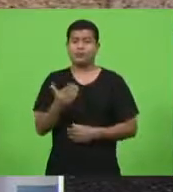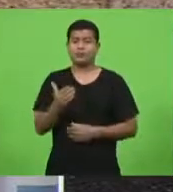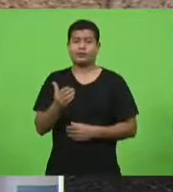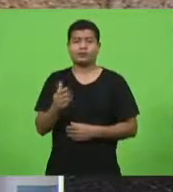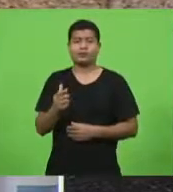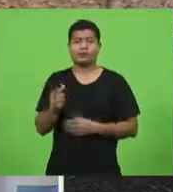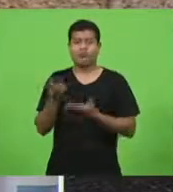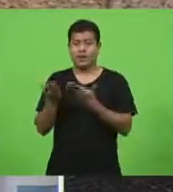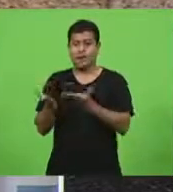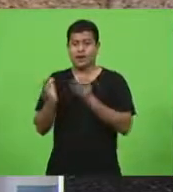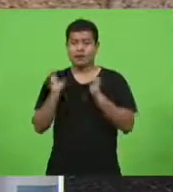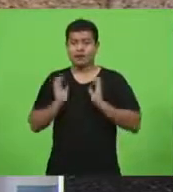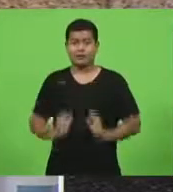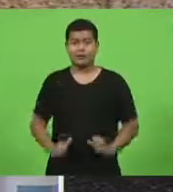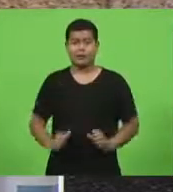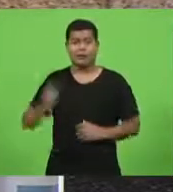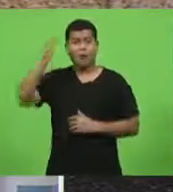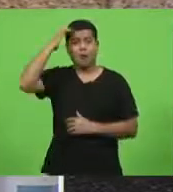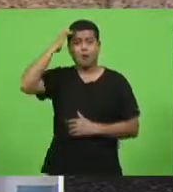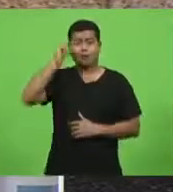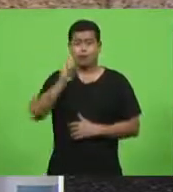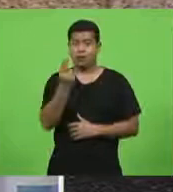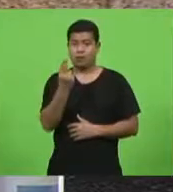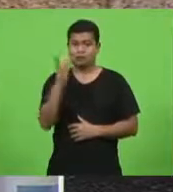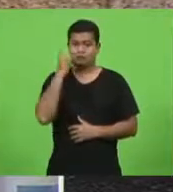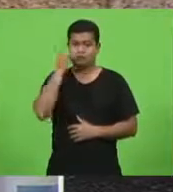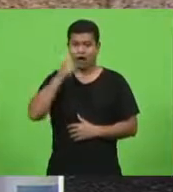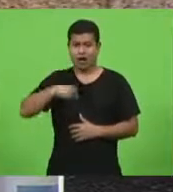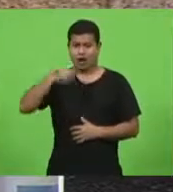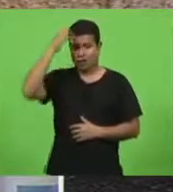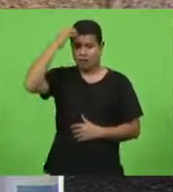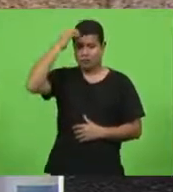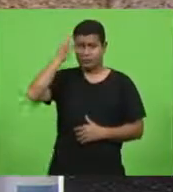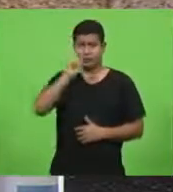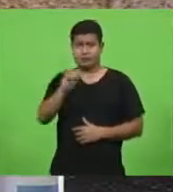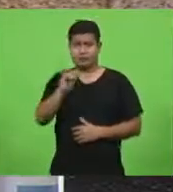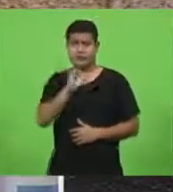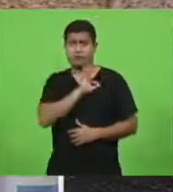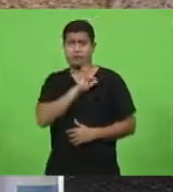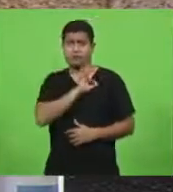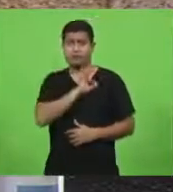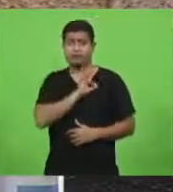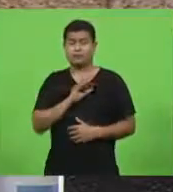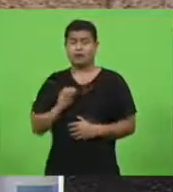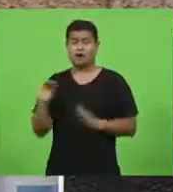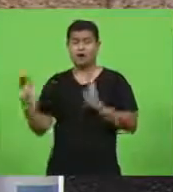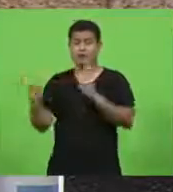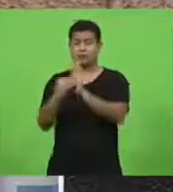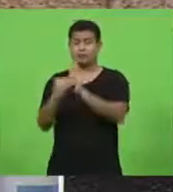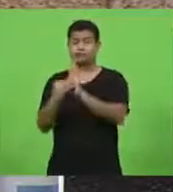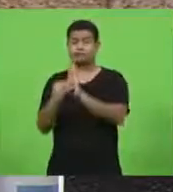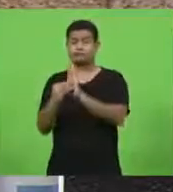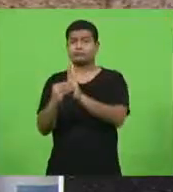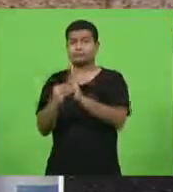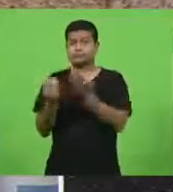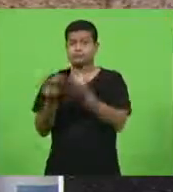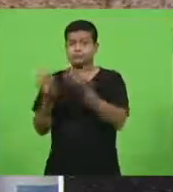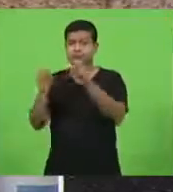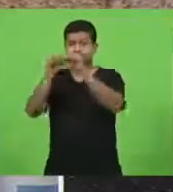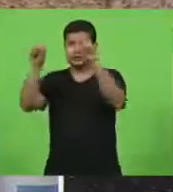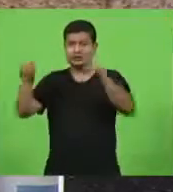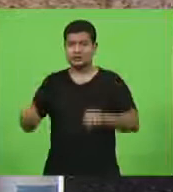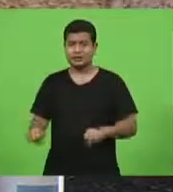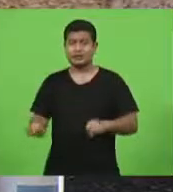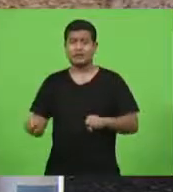tem culpa, o deputado não tem culpa, se o militar ele botou o nome dele no SOM, que é o nosso sistema de movimentação